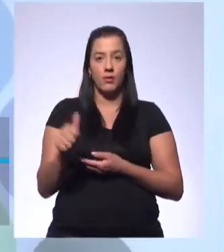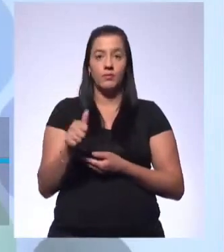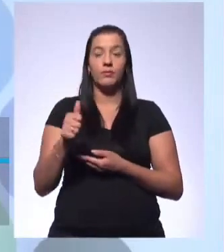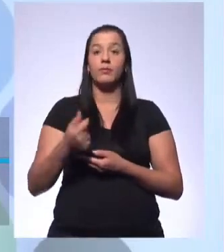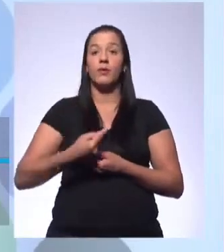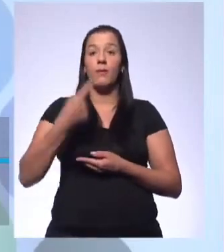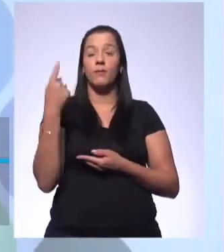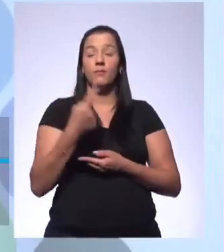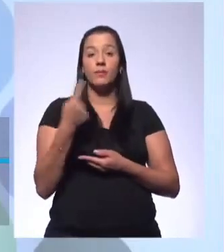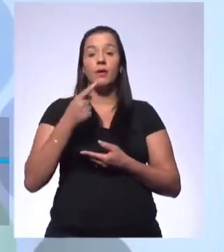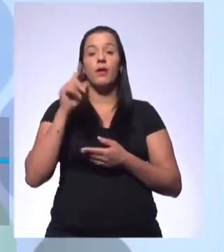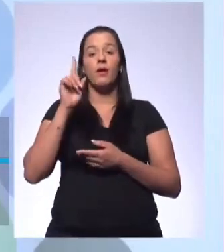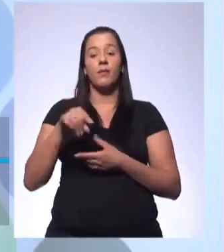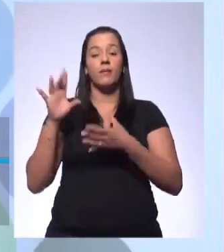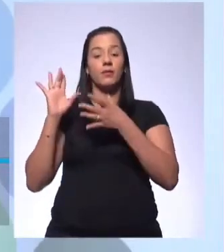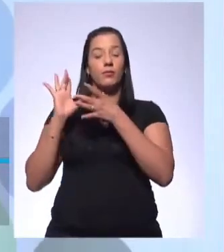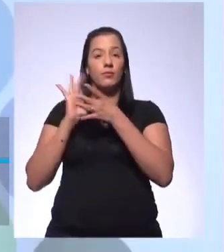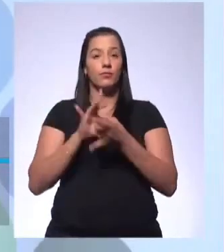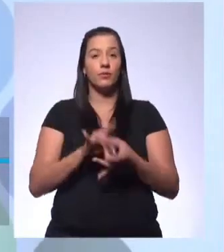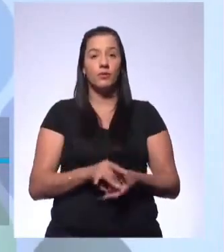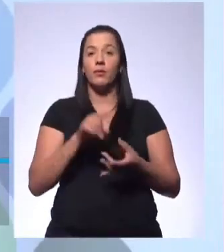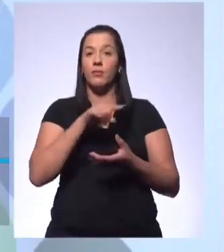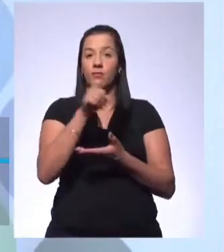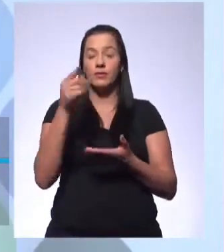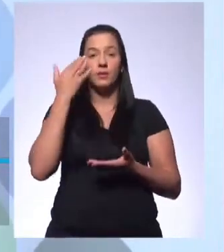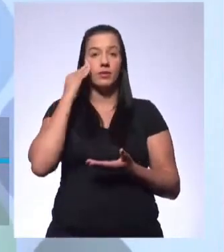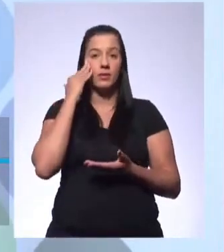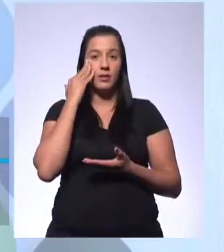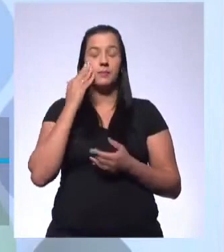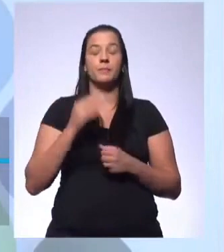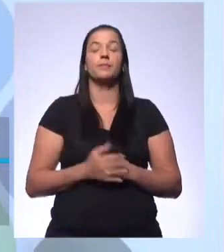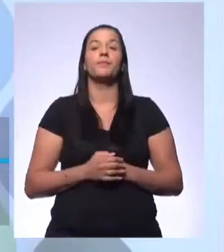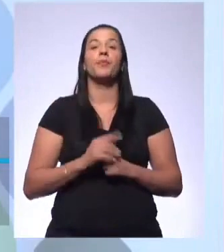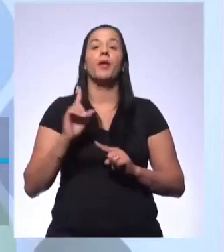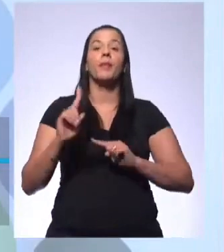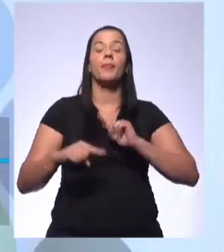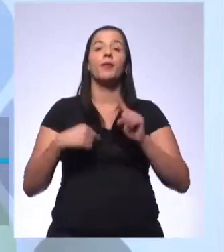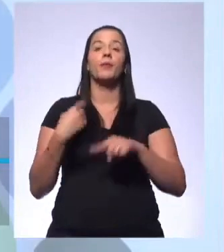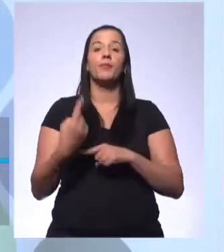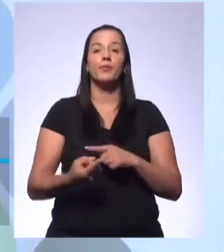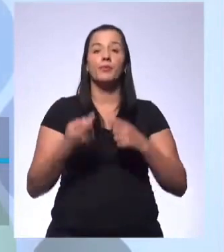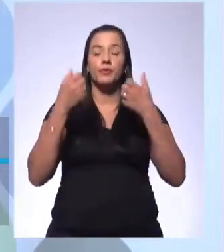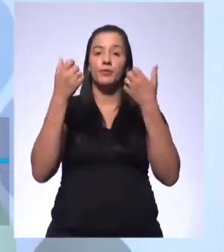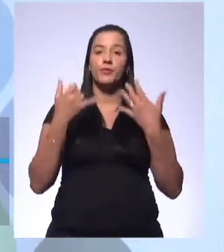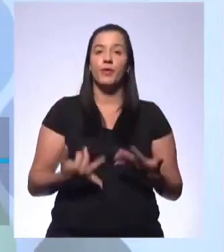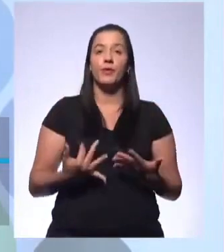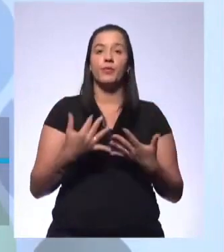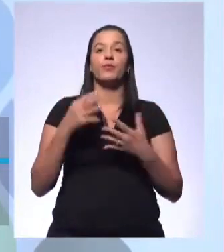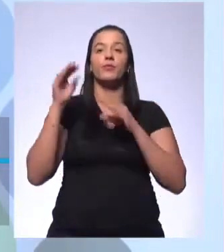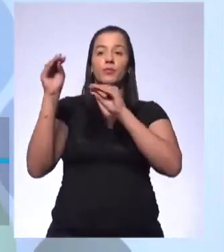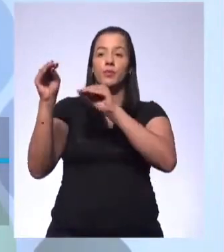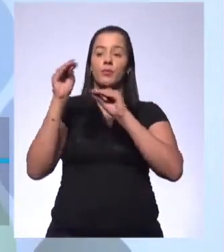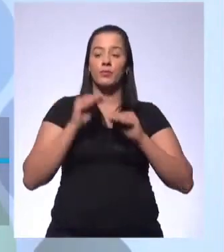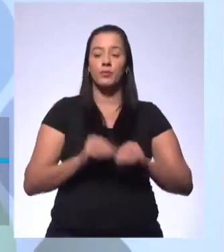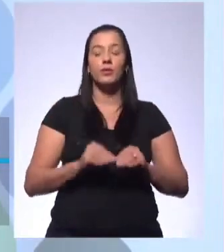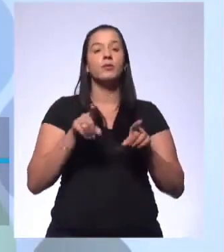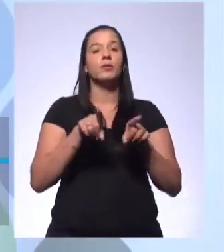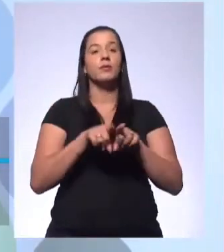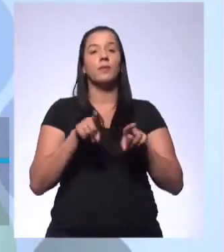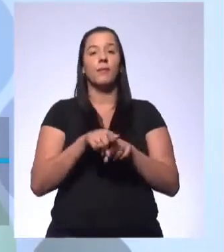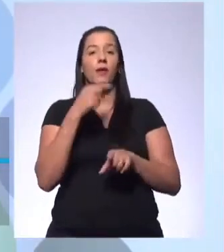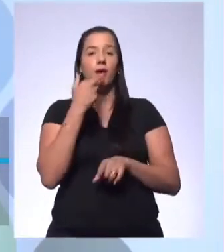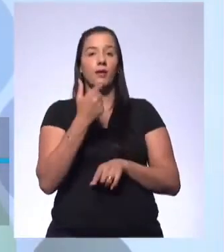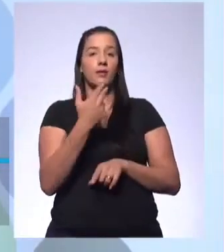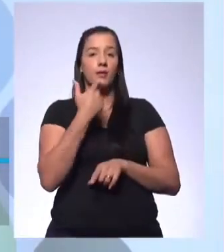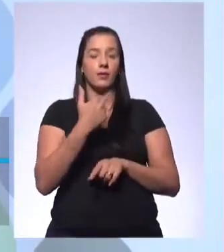para contextualizar o aluno, para ele se situar, né? Depois a gente veio falando da questão do colonialismo e a língua, né?